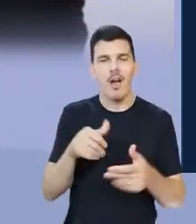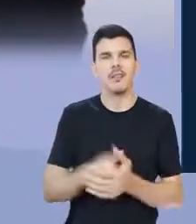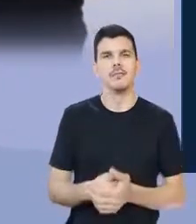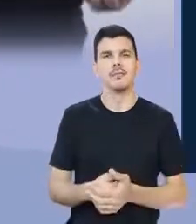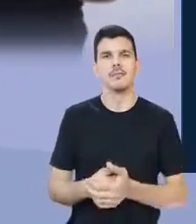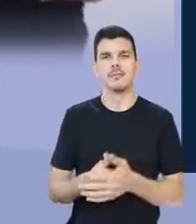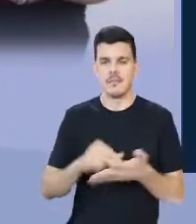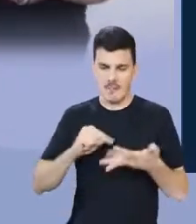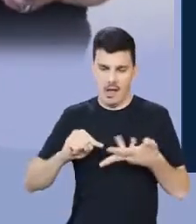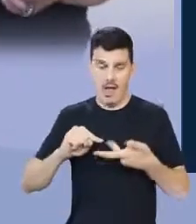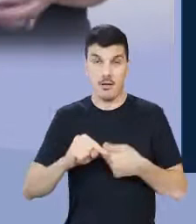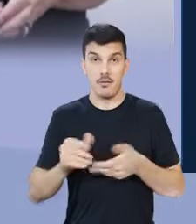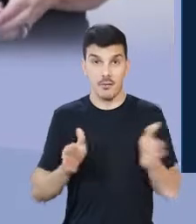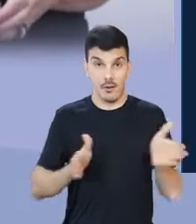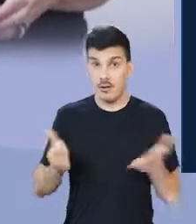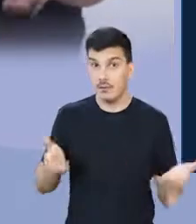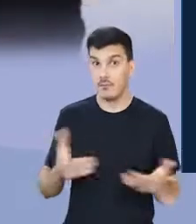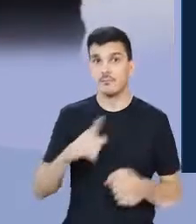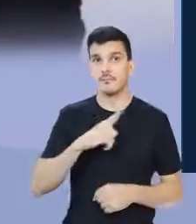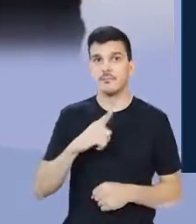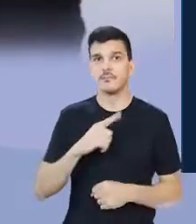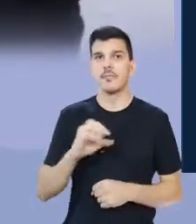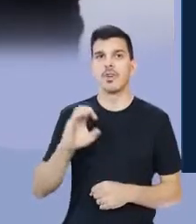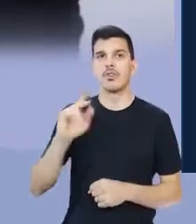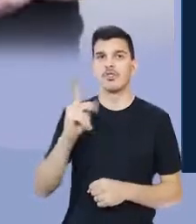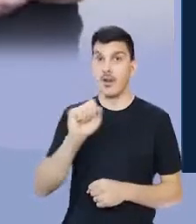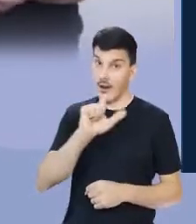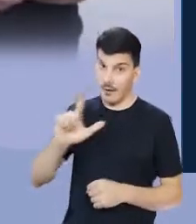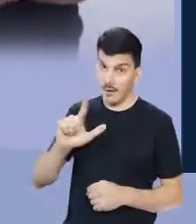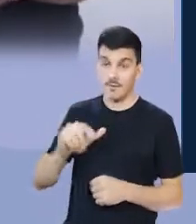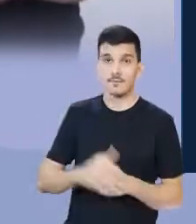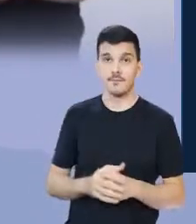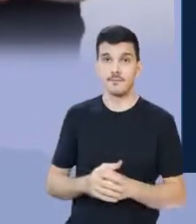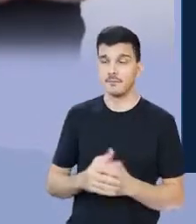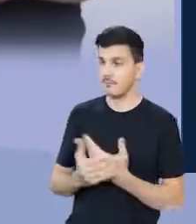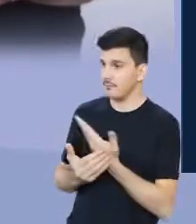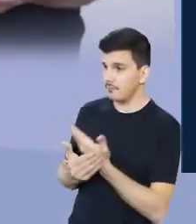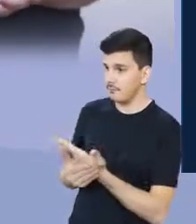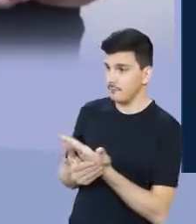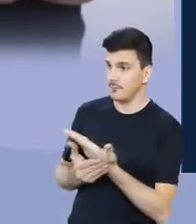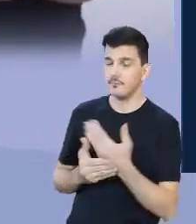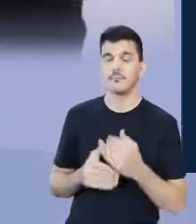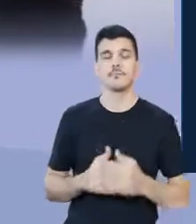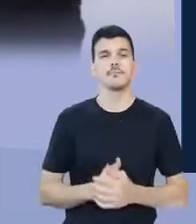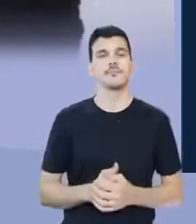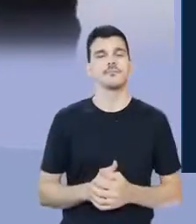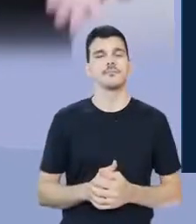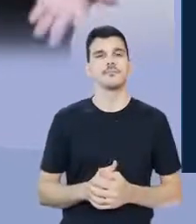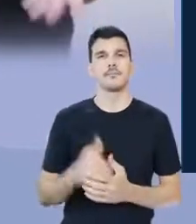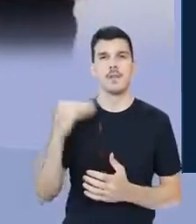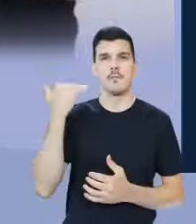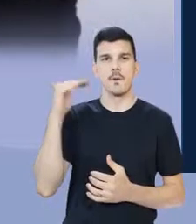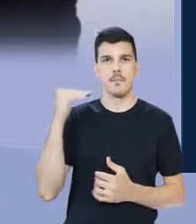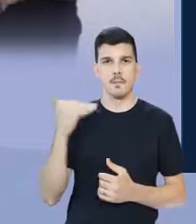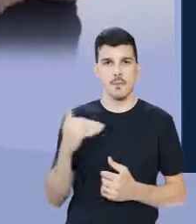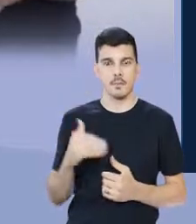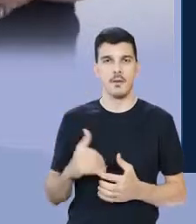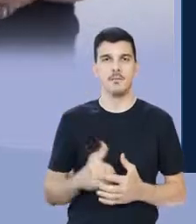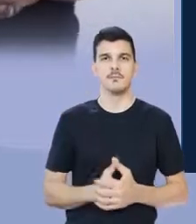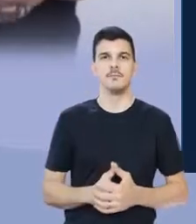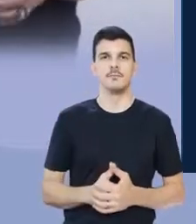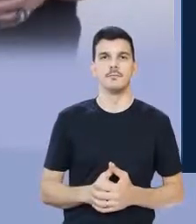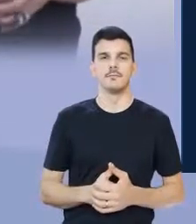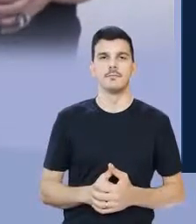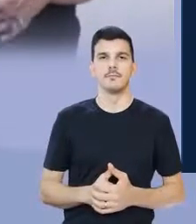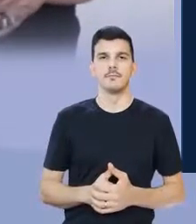pessoas. Destaques desse período, nós temos Chacal, Cacaso, Leminski e